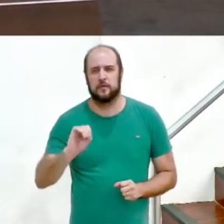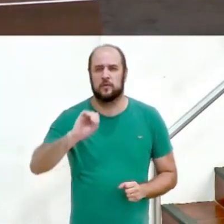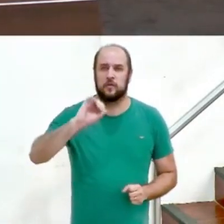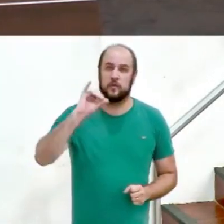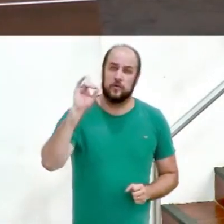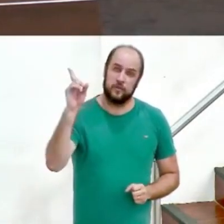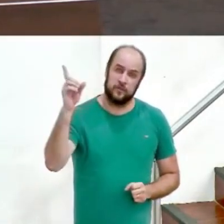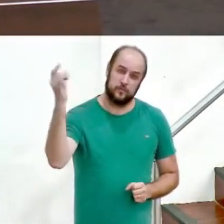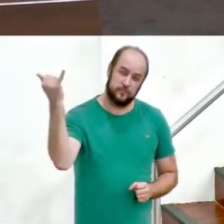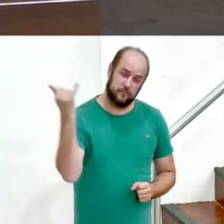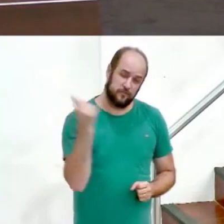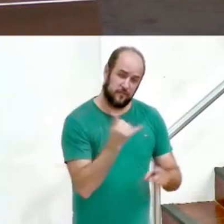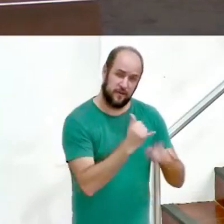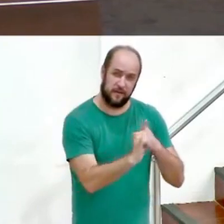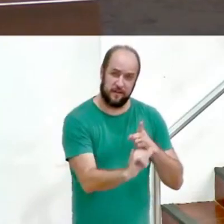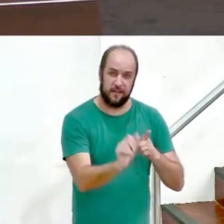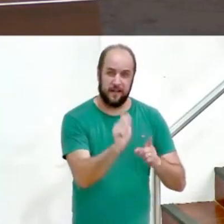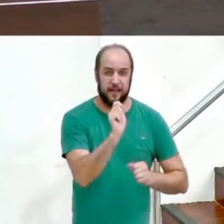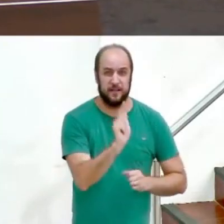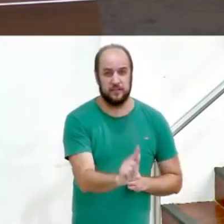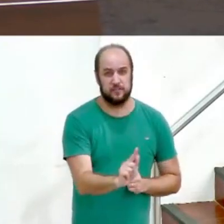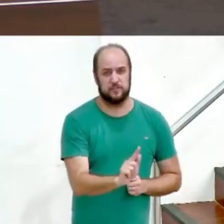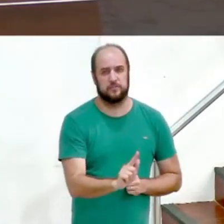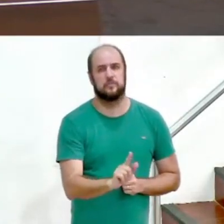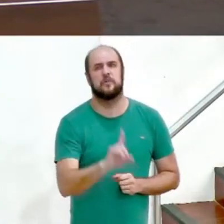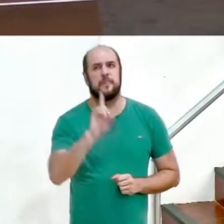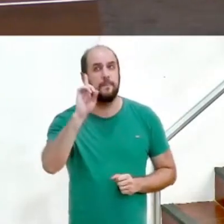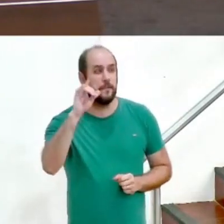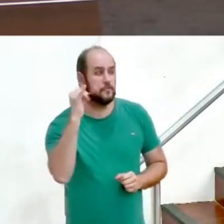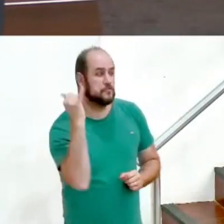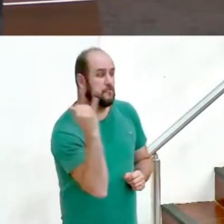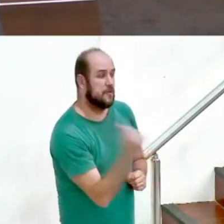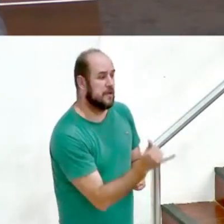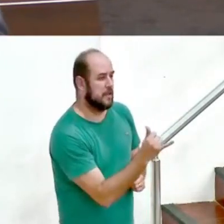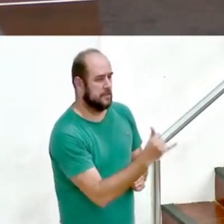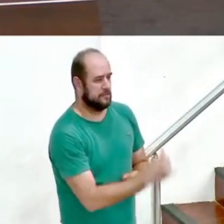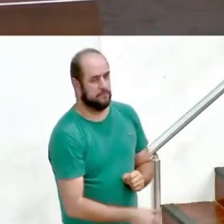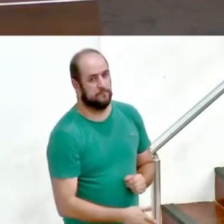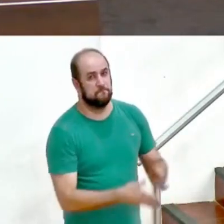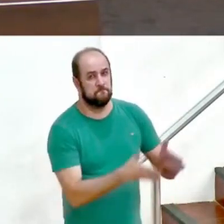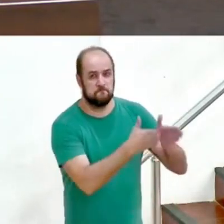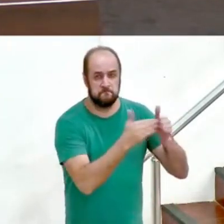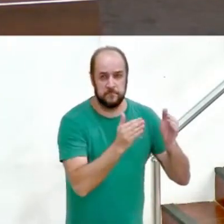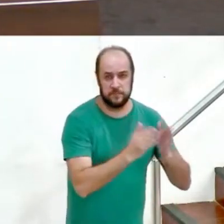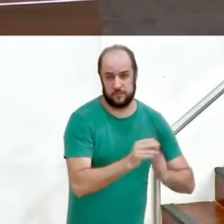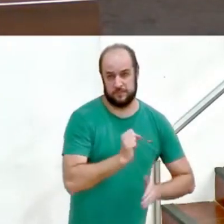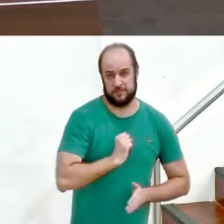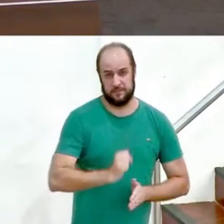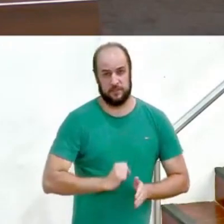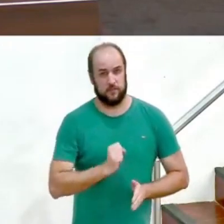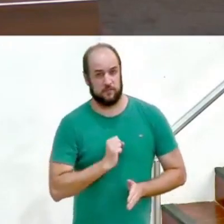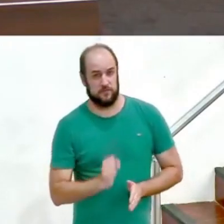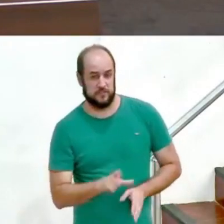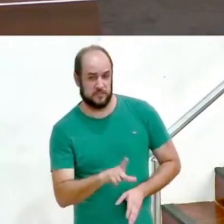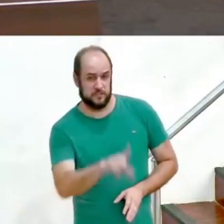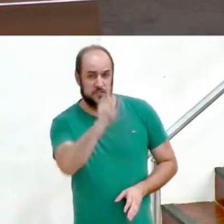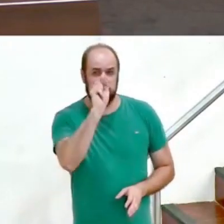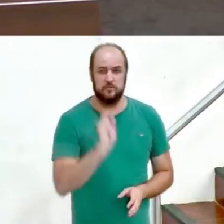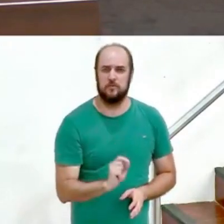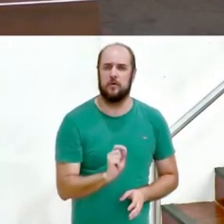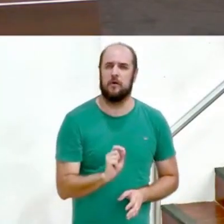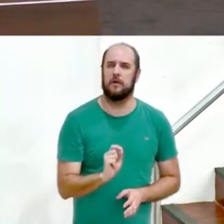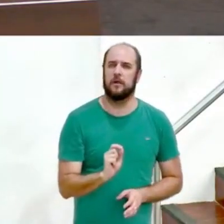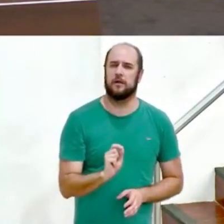ao profeta Ageu dizendo: assim diz o Senhor dos Exércitos, peça aos sacerdotes que decidam a